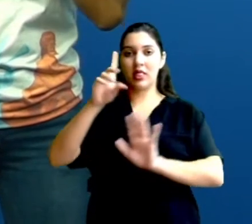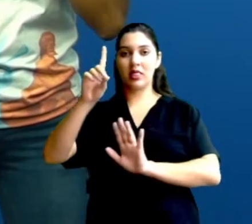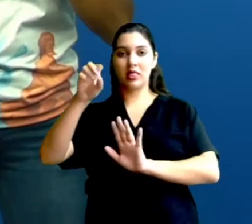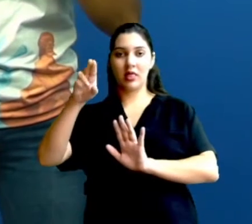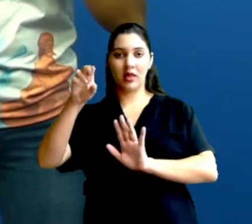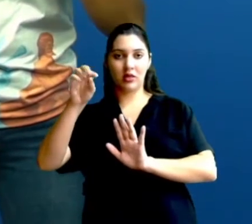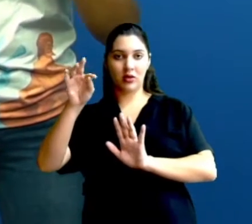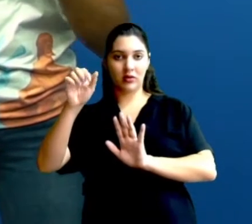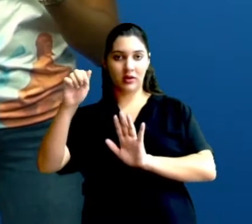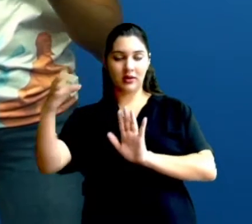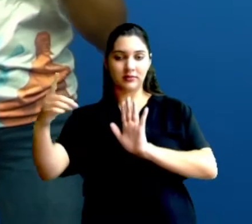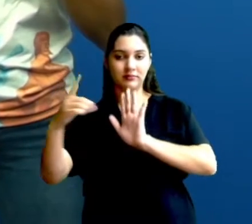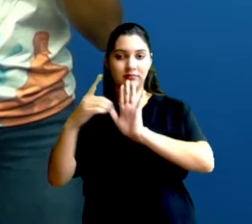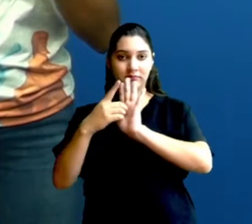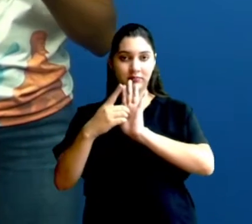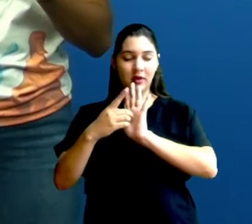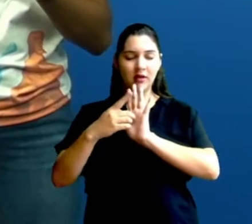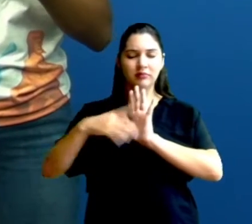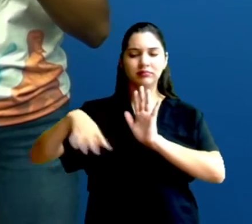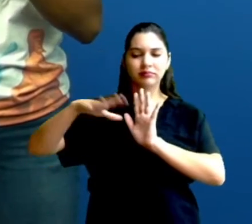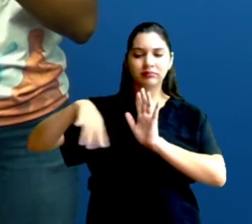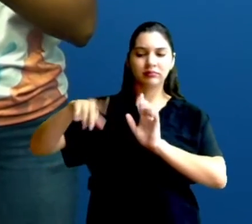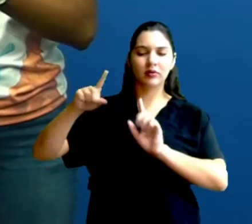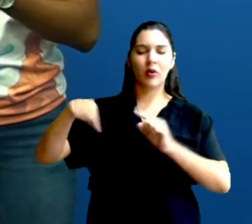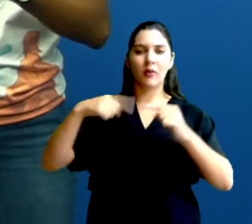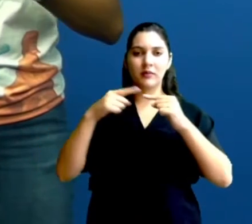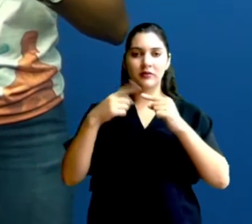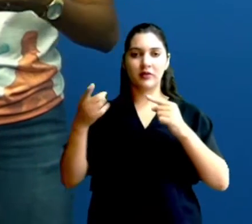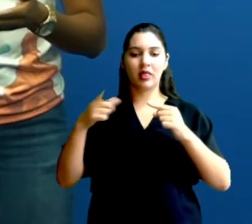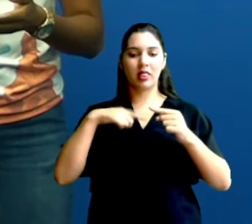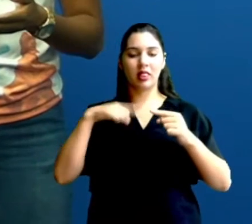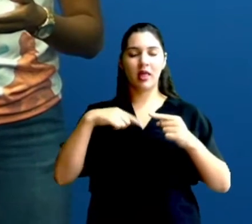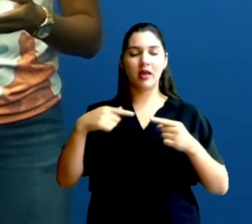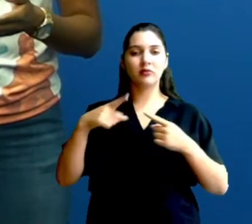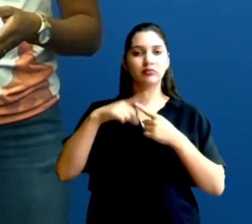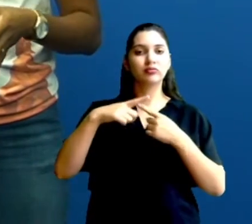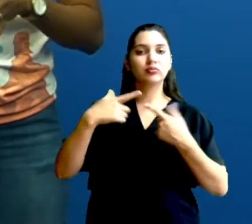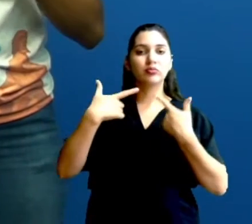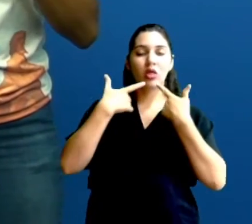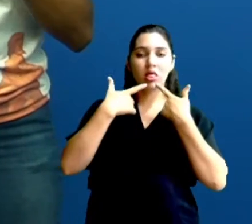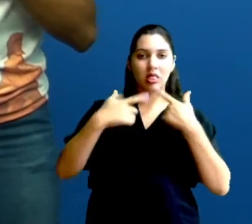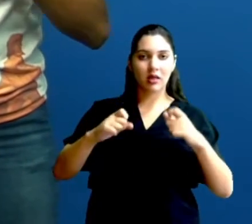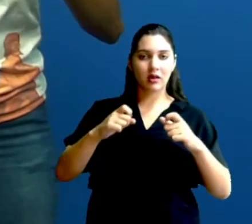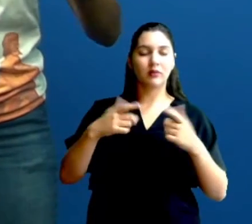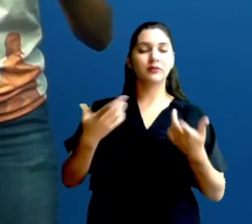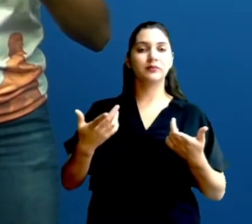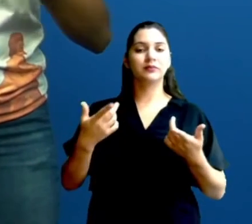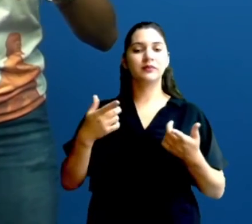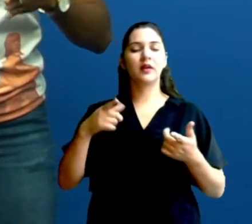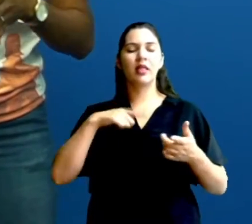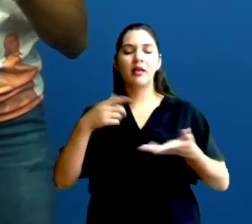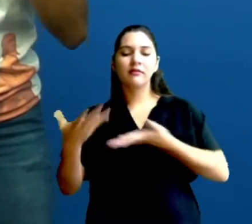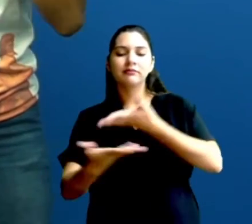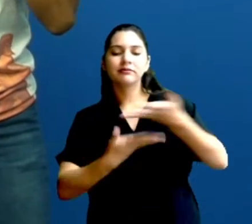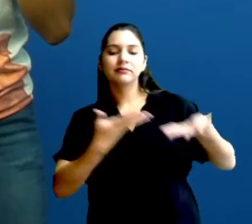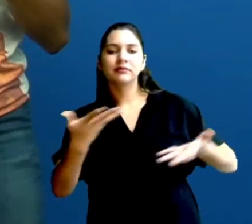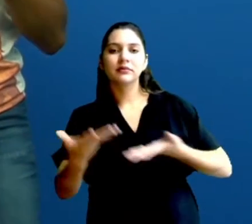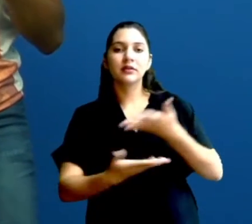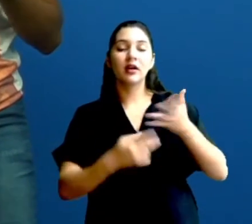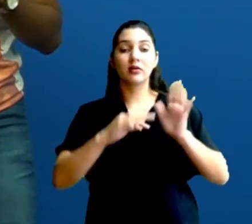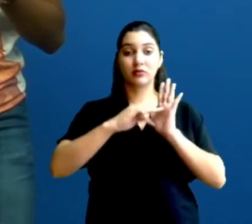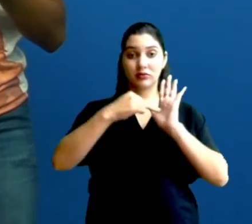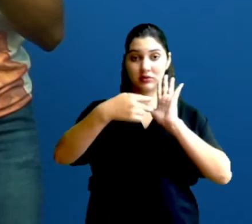são manifestações da linguagem, lógico, aí ó, a língua portuguesa, que estão relacionadas com